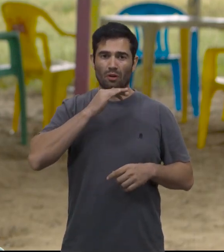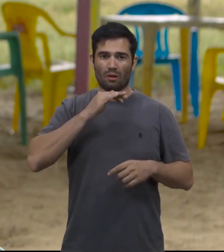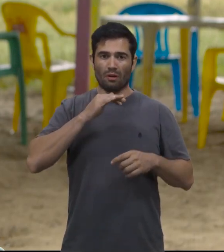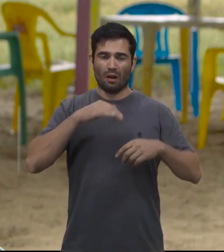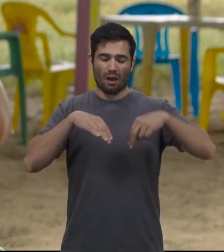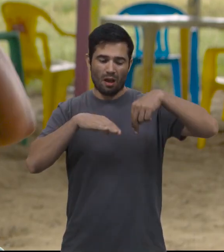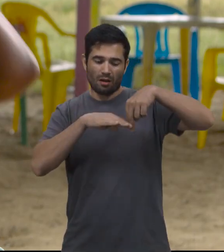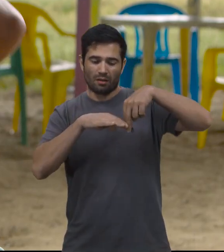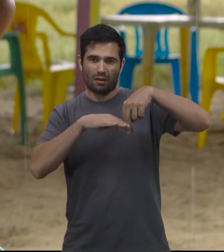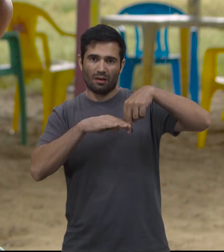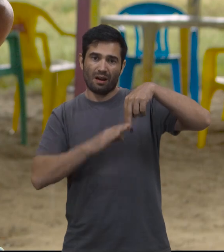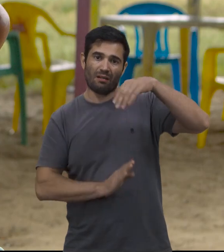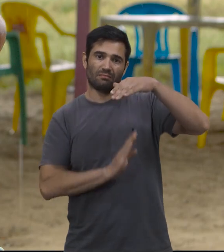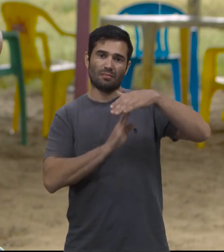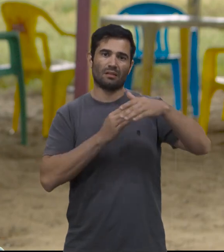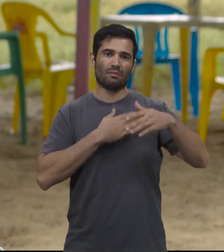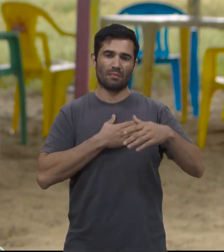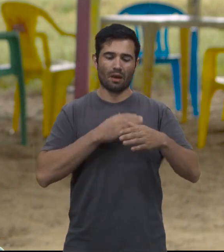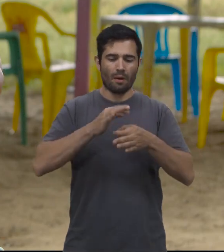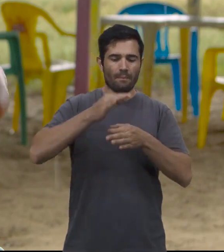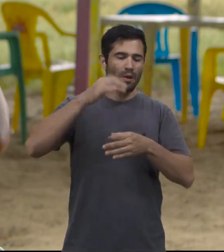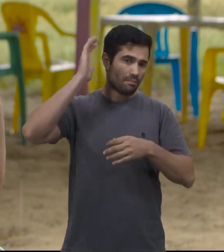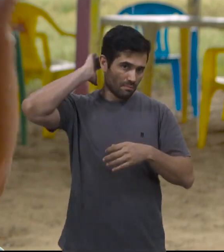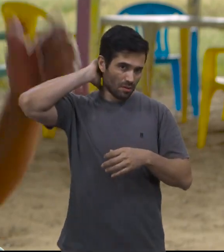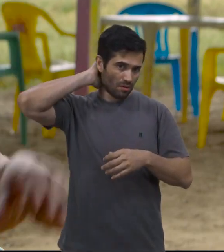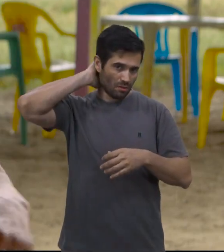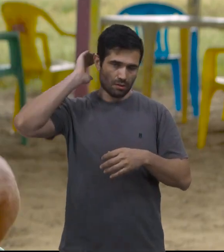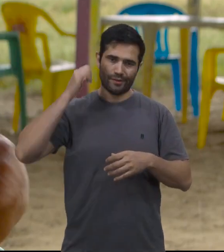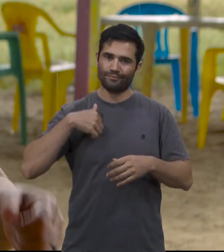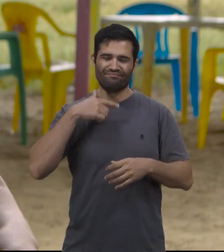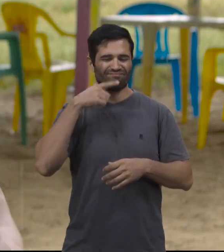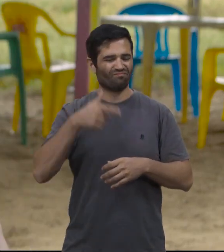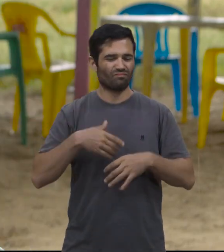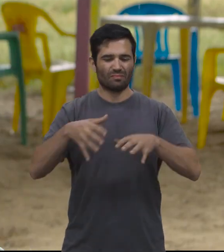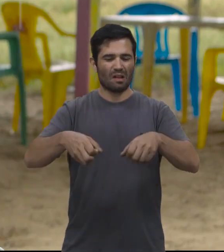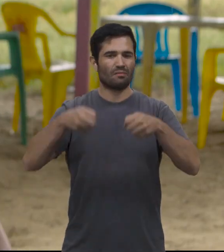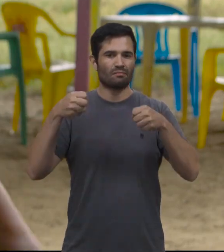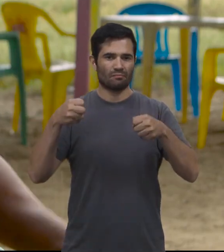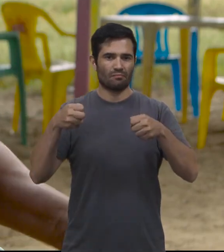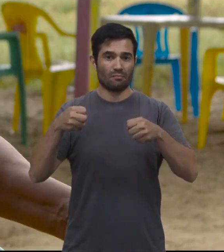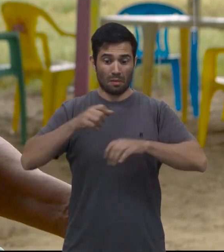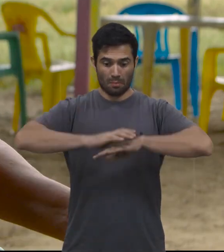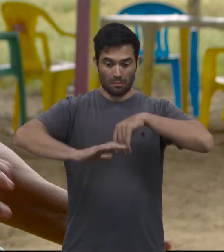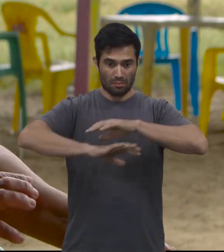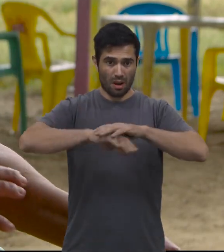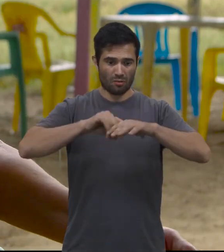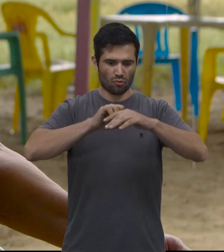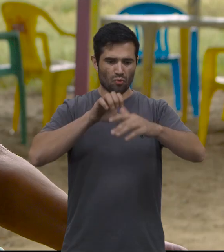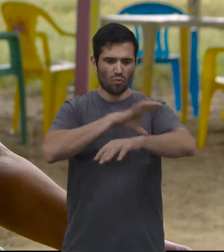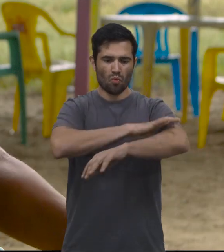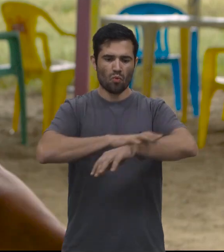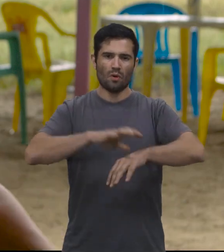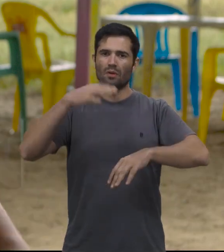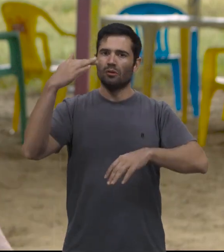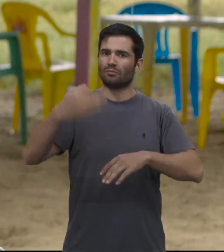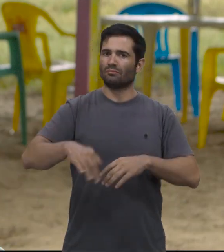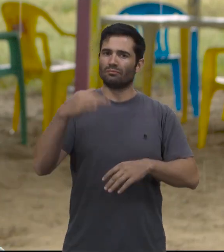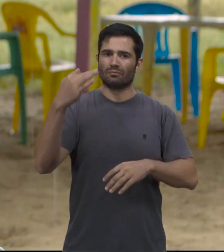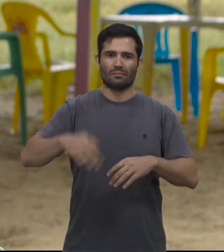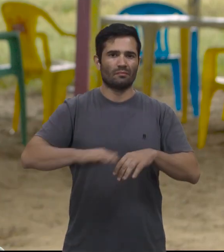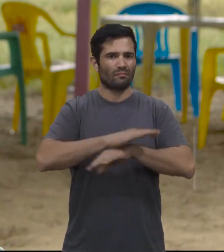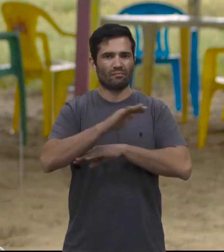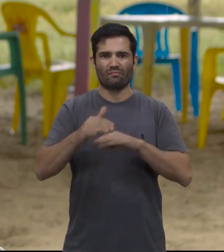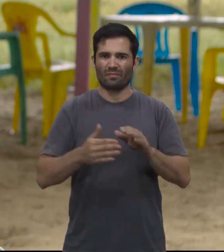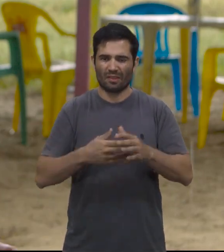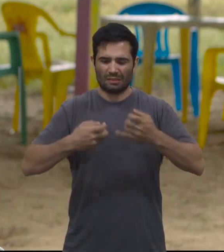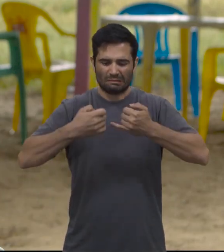meus quadris, a subir até aqui na minha nuca, eu não tenho mais condições de cavar. Isso aqui nos meus braços dói demais, tá